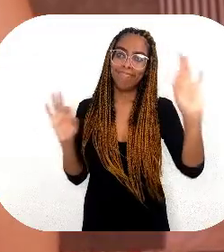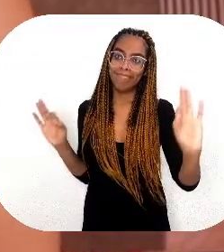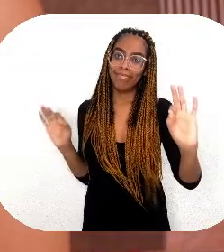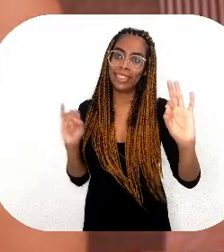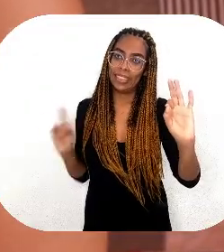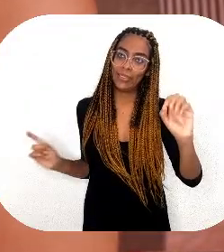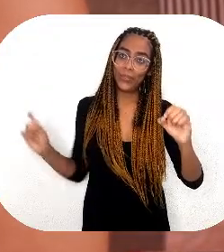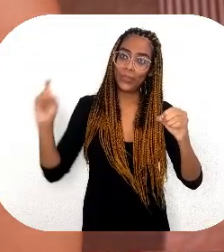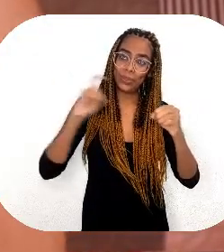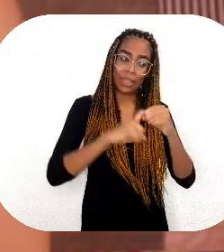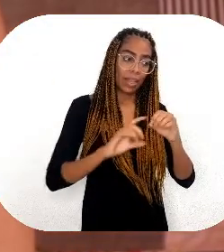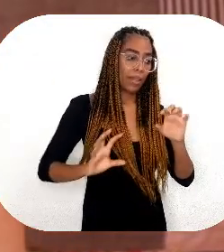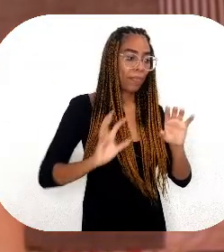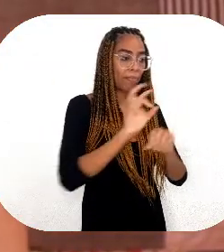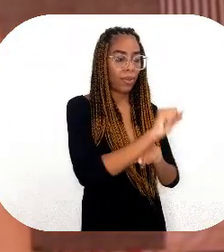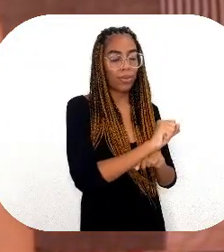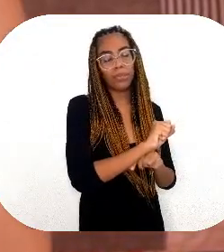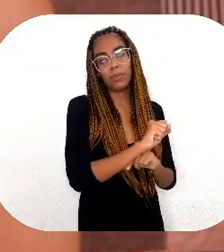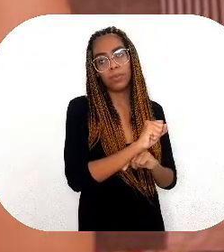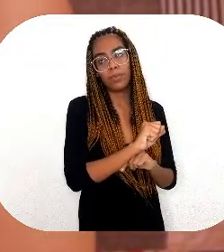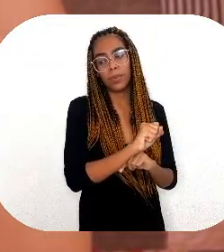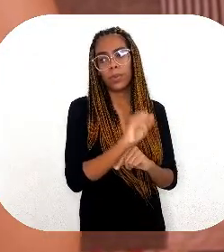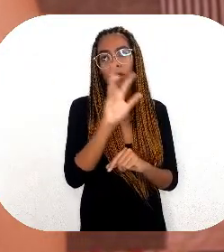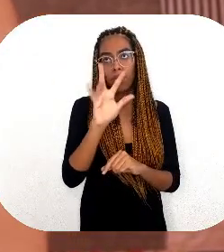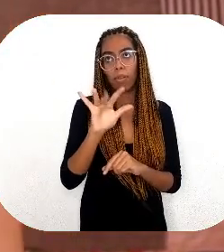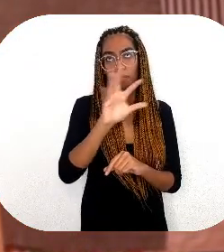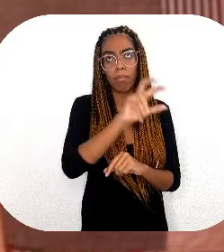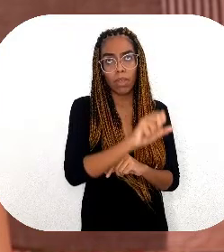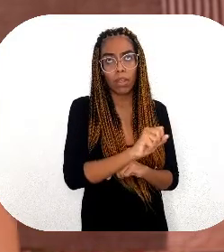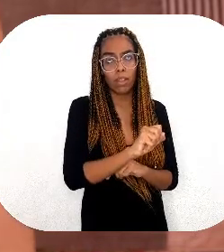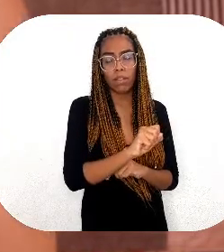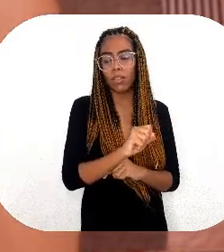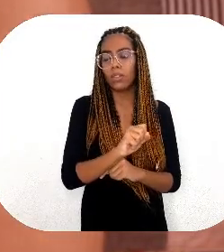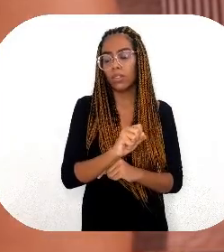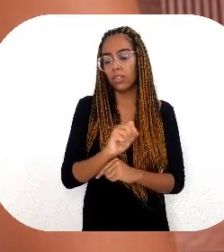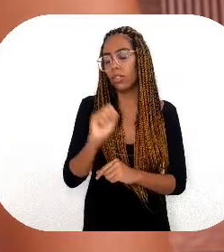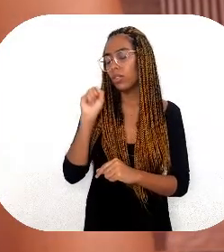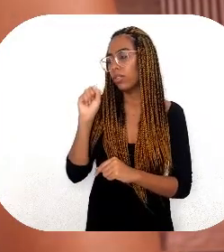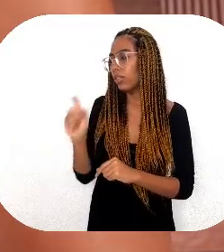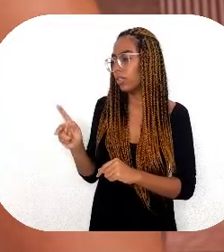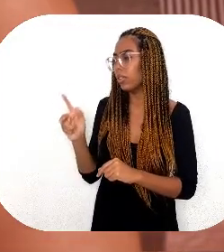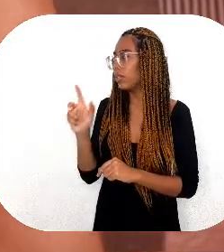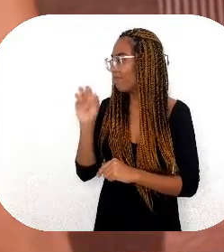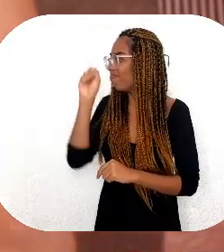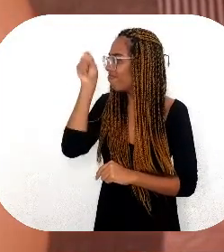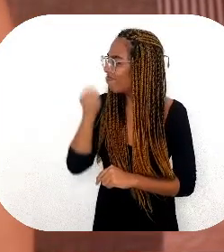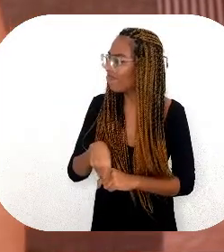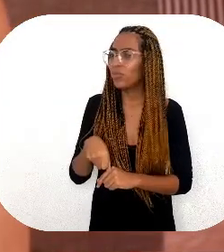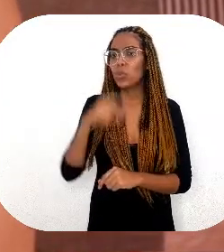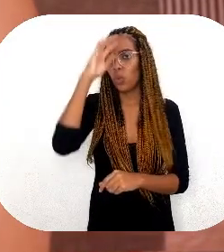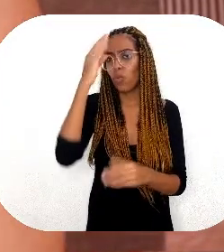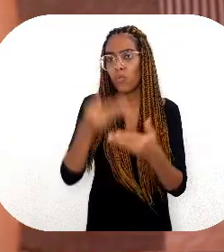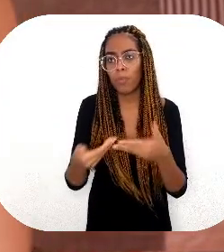Mas é claro, mas agora tá lá guardado. Se a gente voltar, eu subo lá e pego pra você. Você pegaria? Mas é